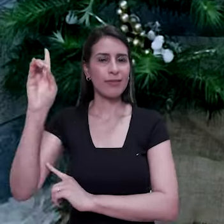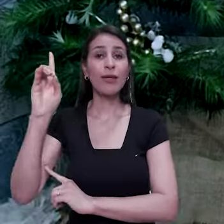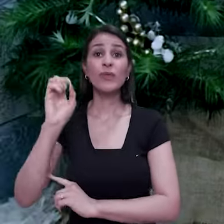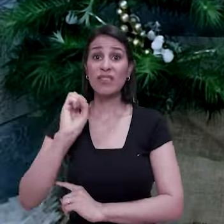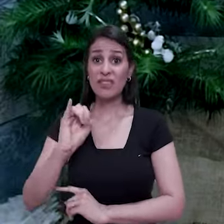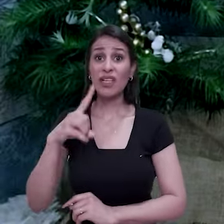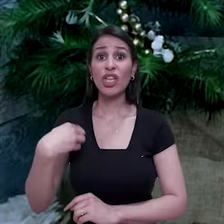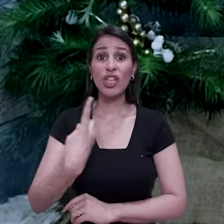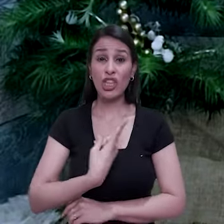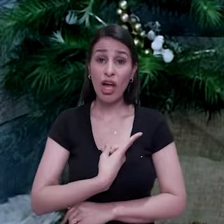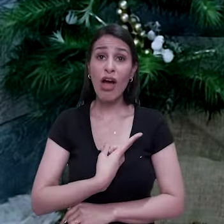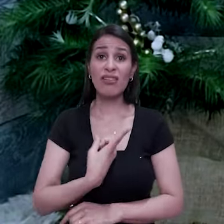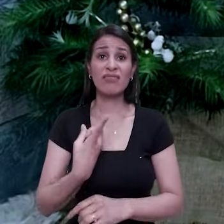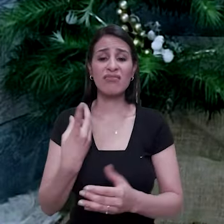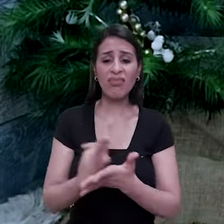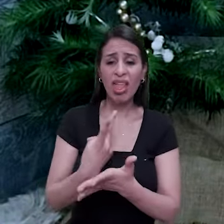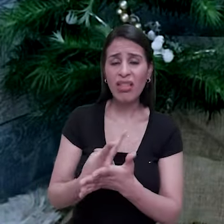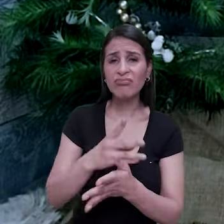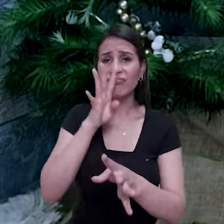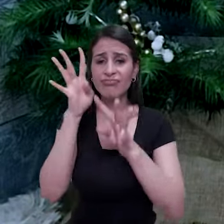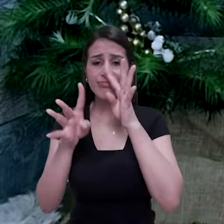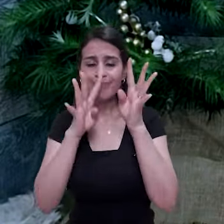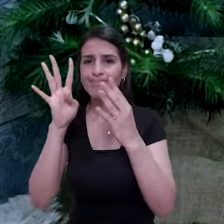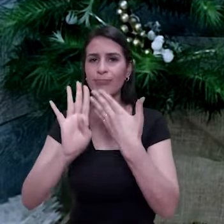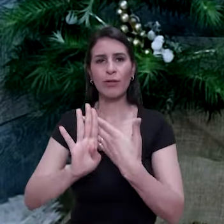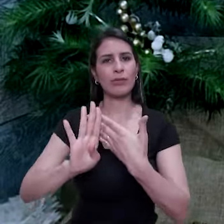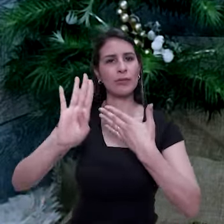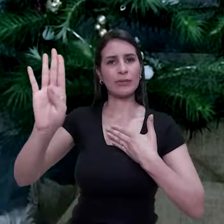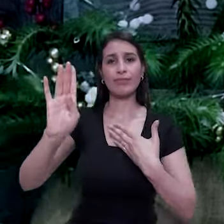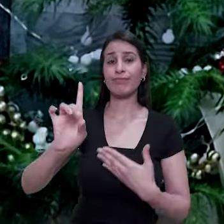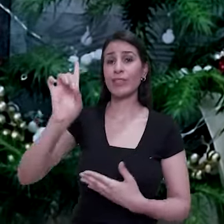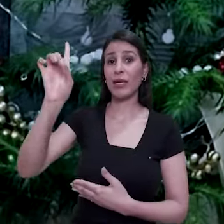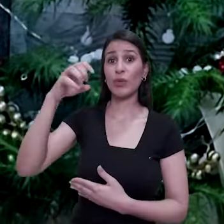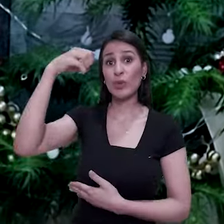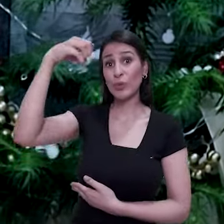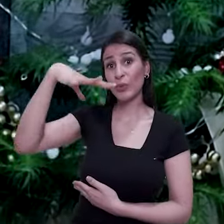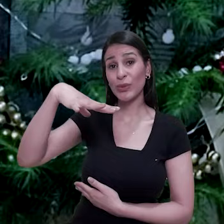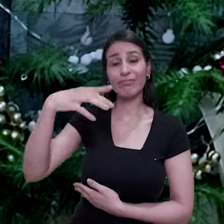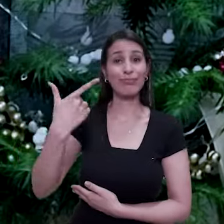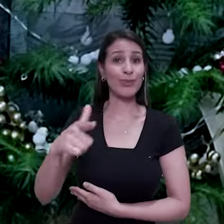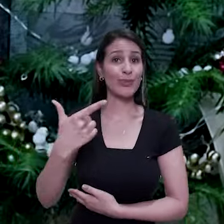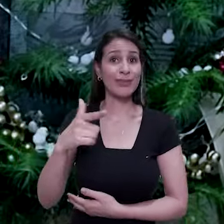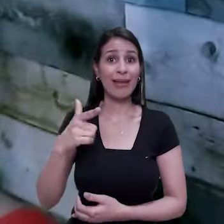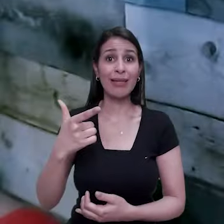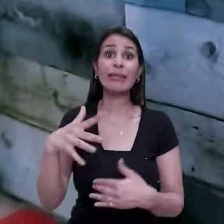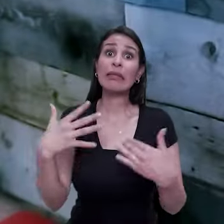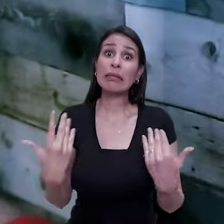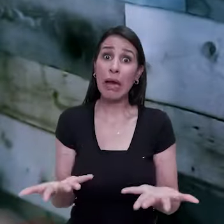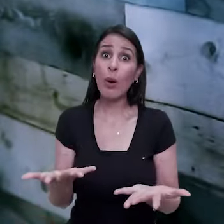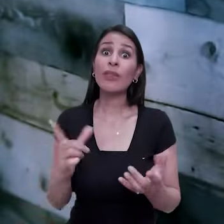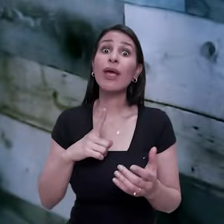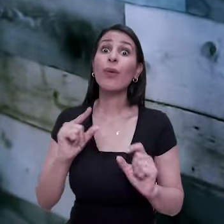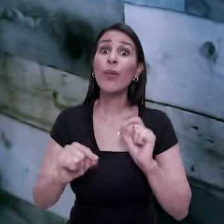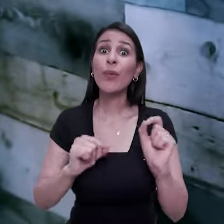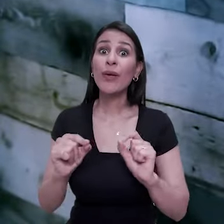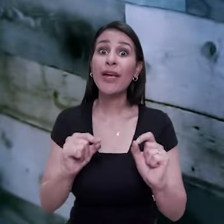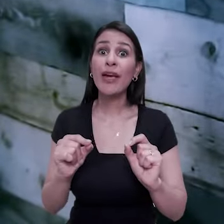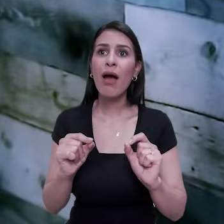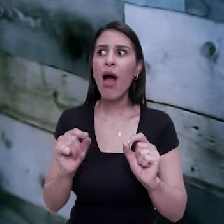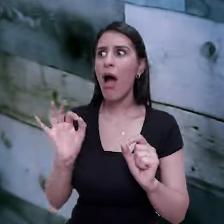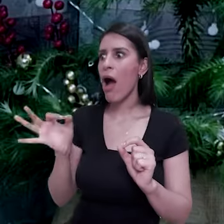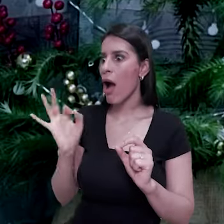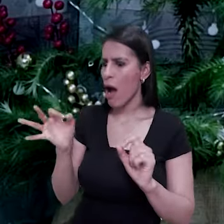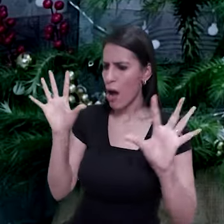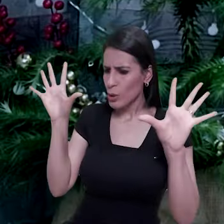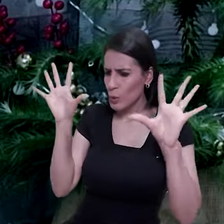isso, nós vivemos longe de Deus, vivemos longe da sua luz, ou seja... Na escuridão. Isso. Na